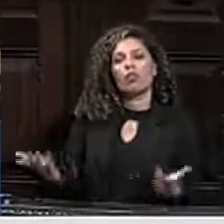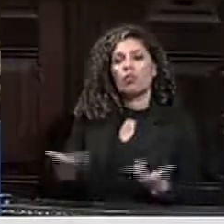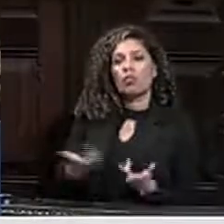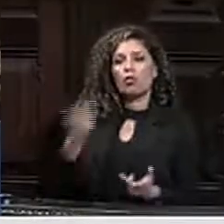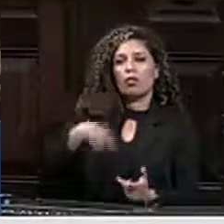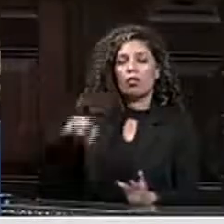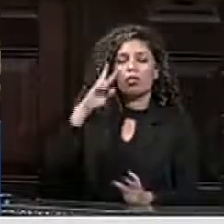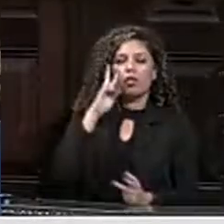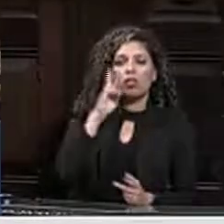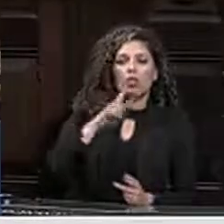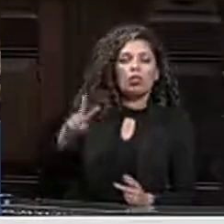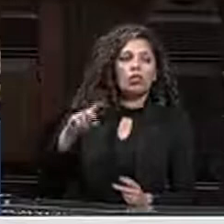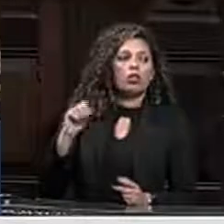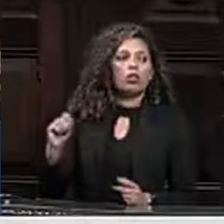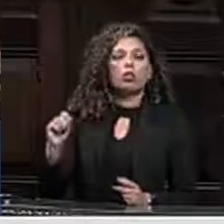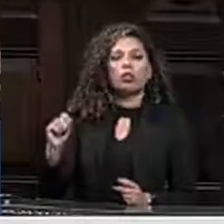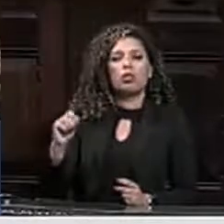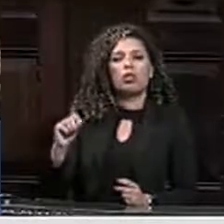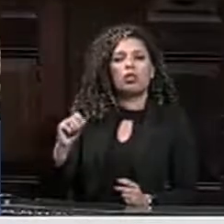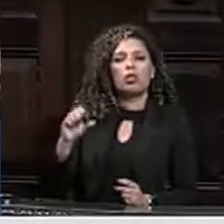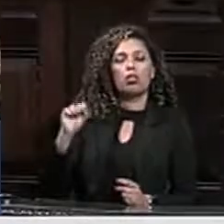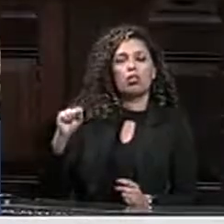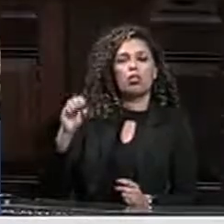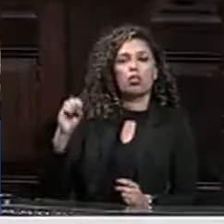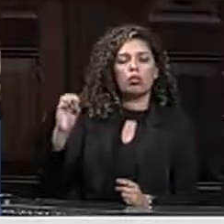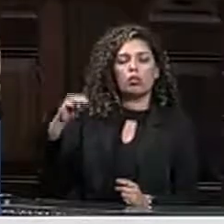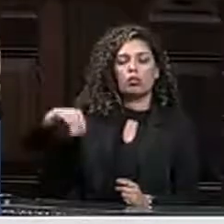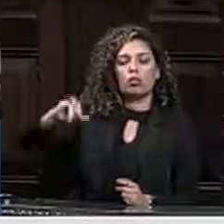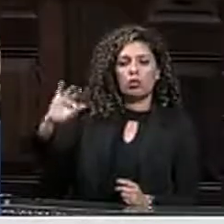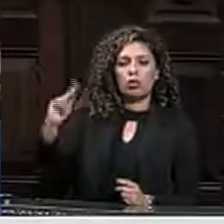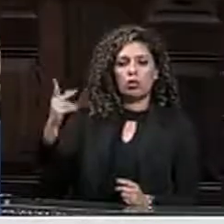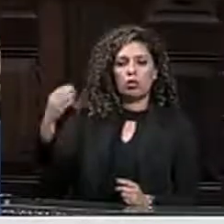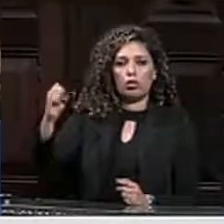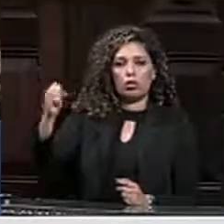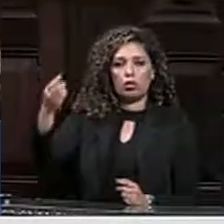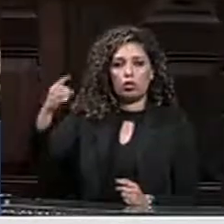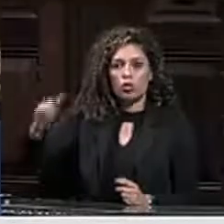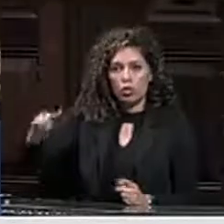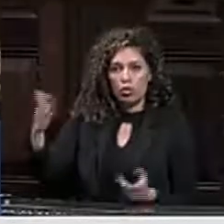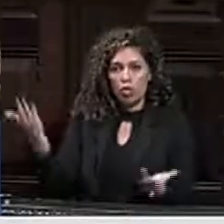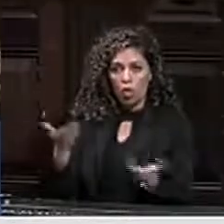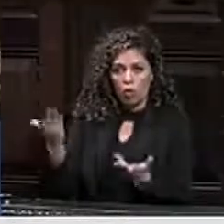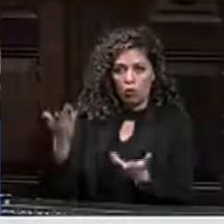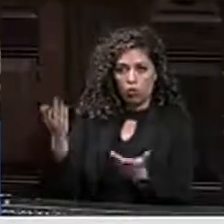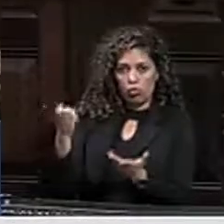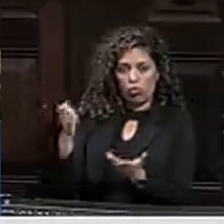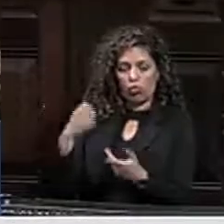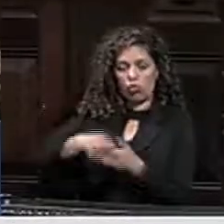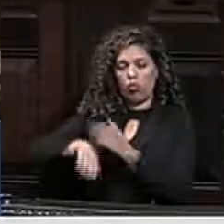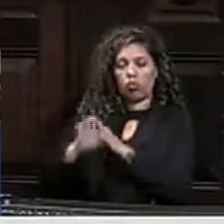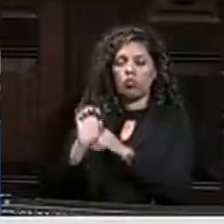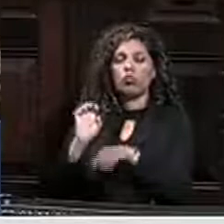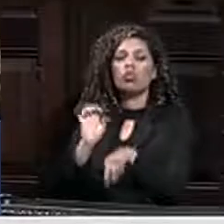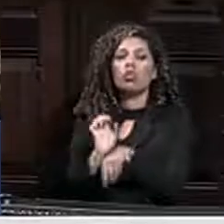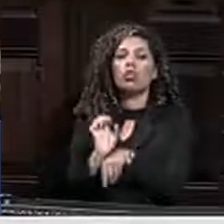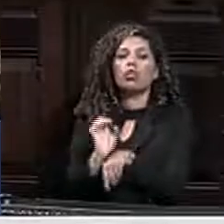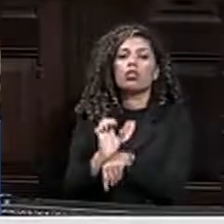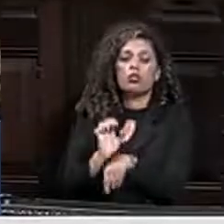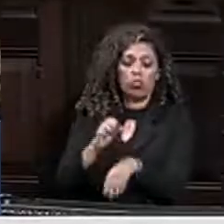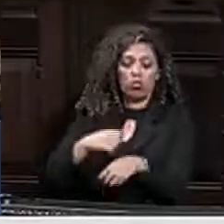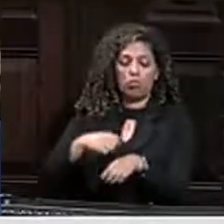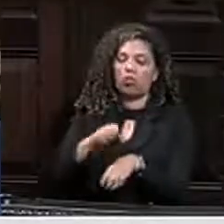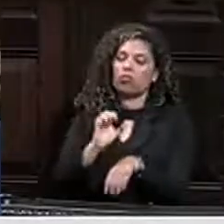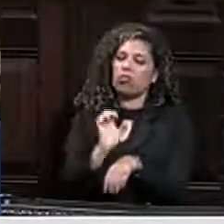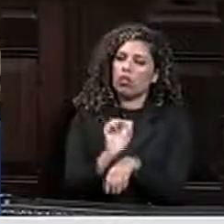dinheiro, e a gente tem aqui o tempo todo falado na questão dos benefícios fiscais, das isenções fiscais que